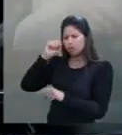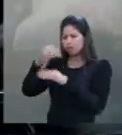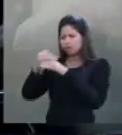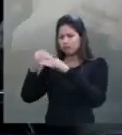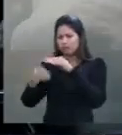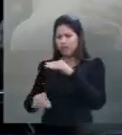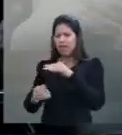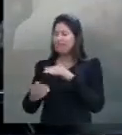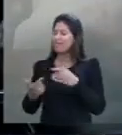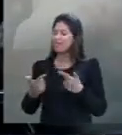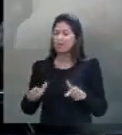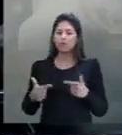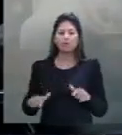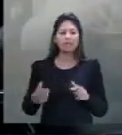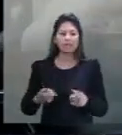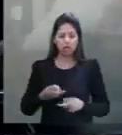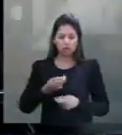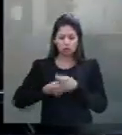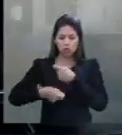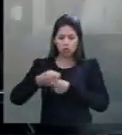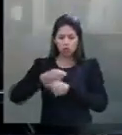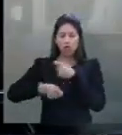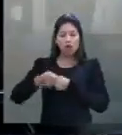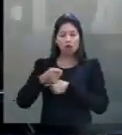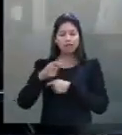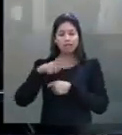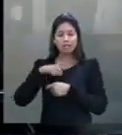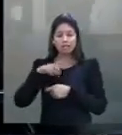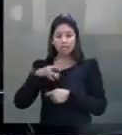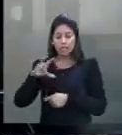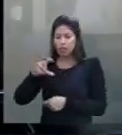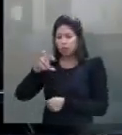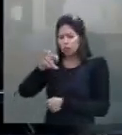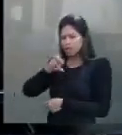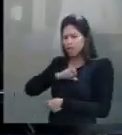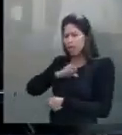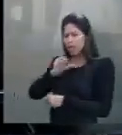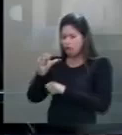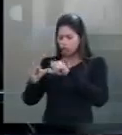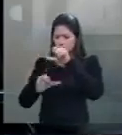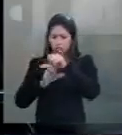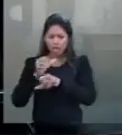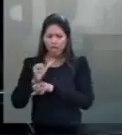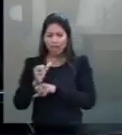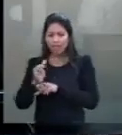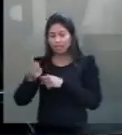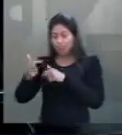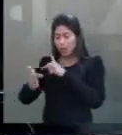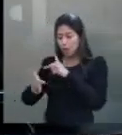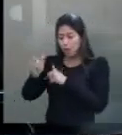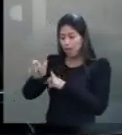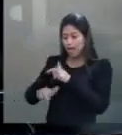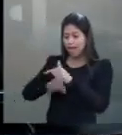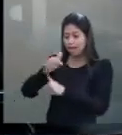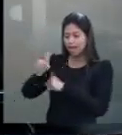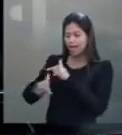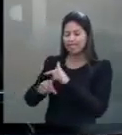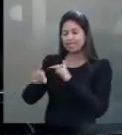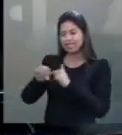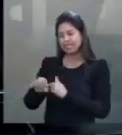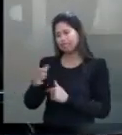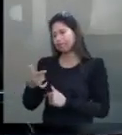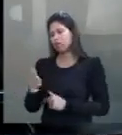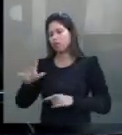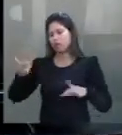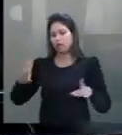desenvolvimento econômico no Brasil sem a adoção de políticas efetivas de geração de emprego e de renda. Não haverá democracia